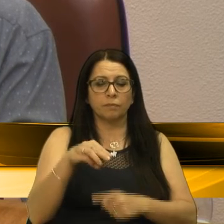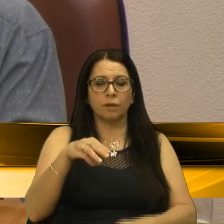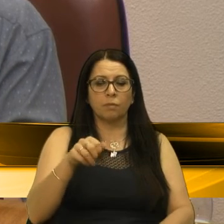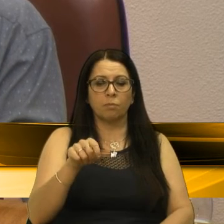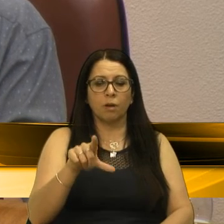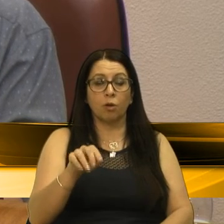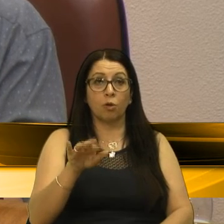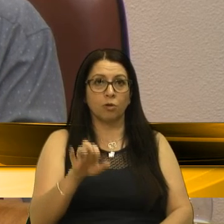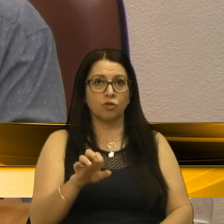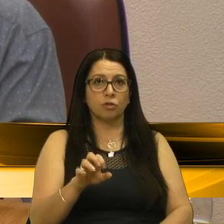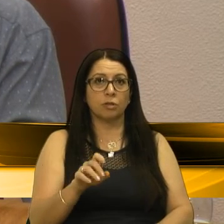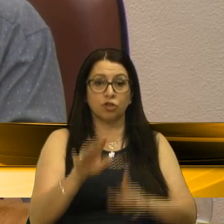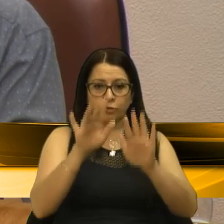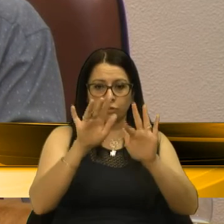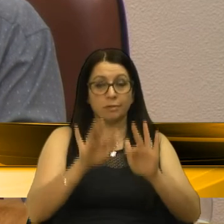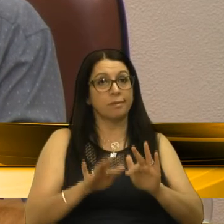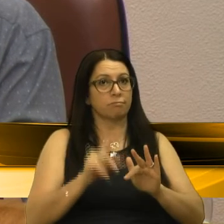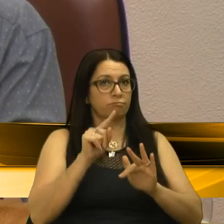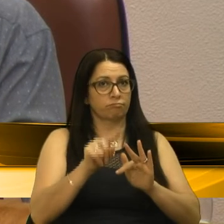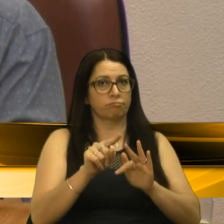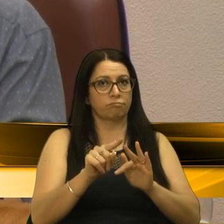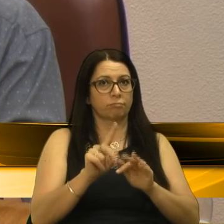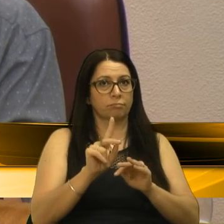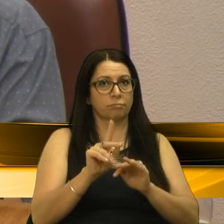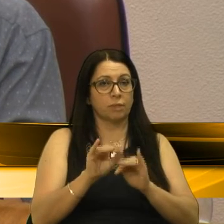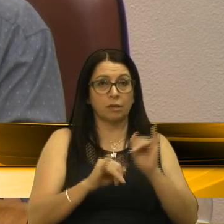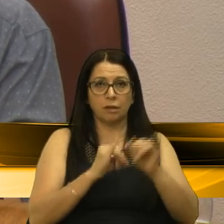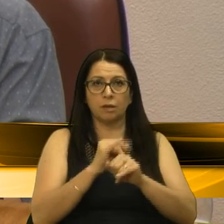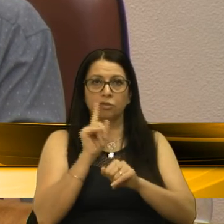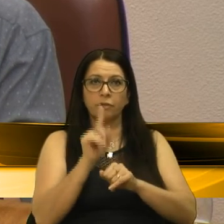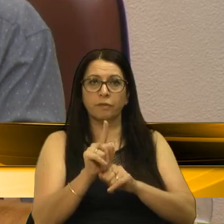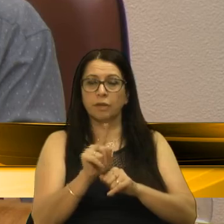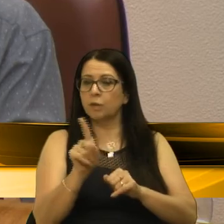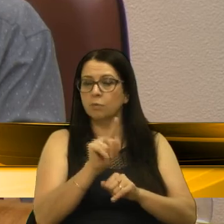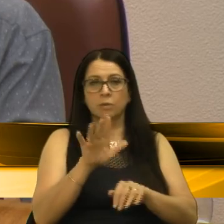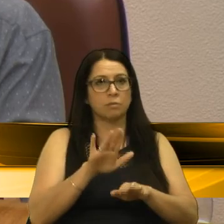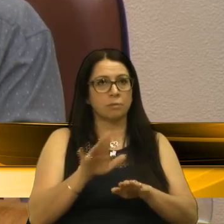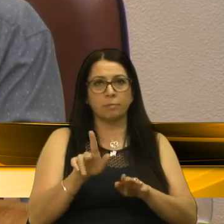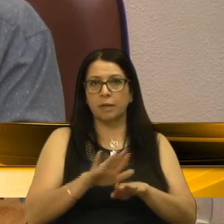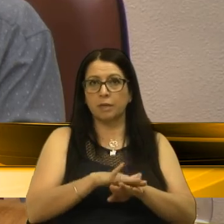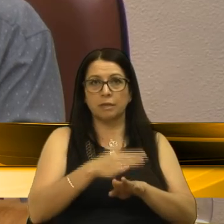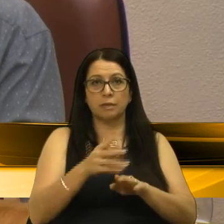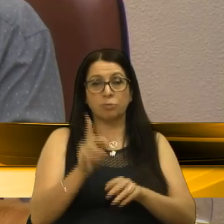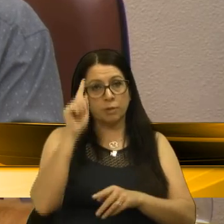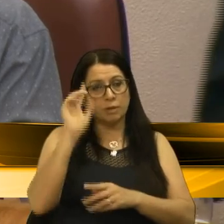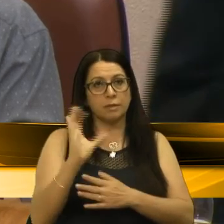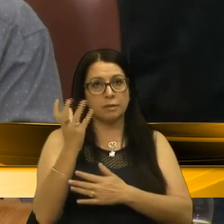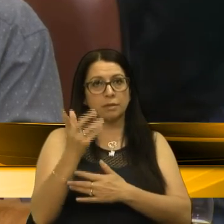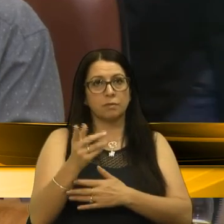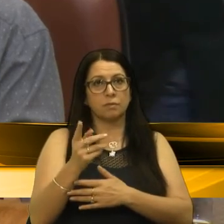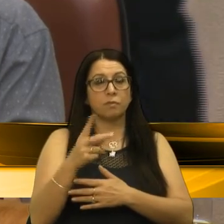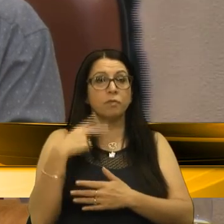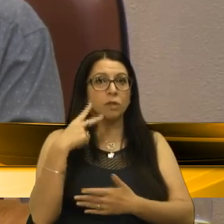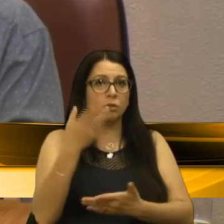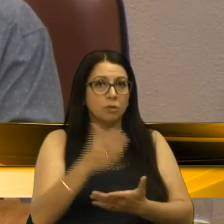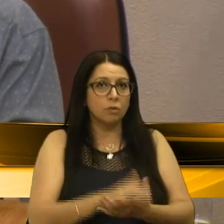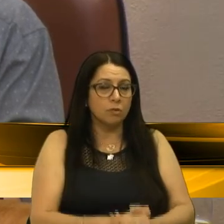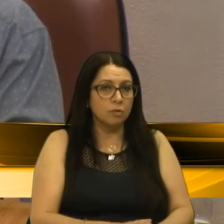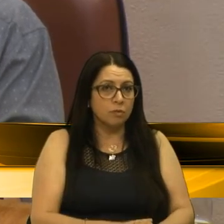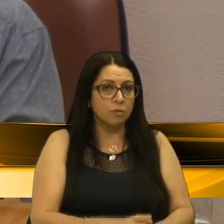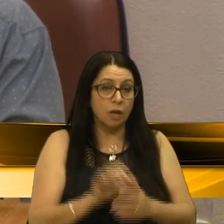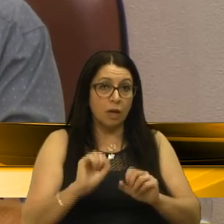digital. Preclusa a decisão. Arquivem-se aos autos. Vereador Adriano. Oi.